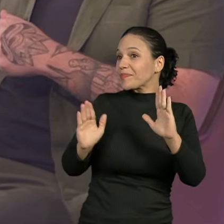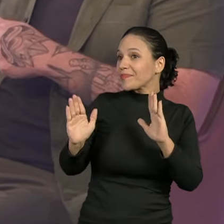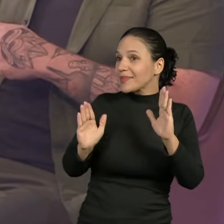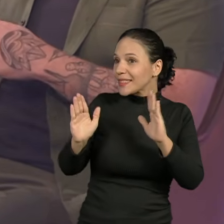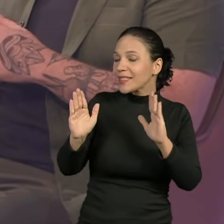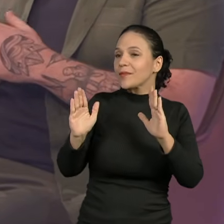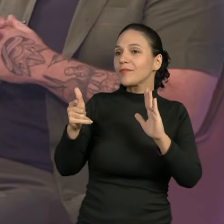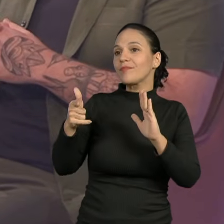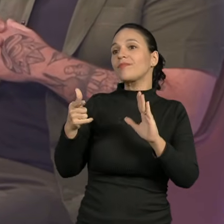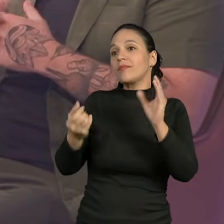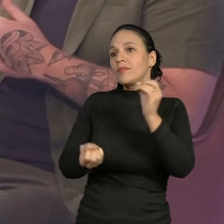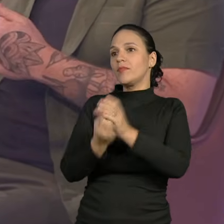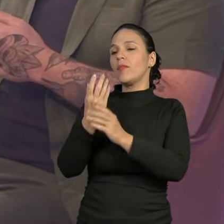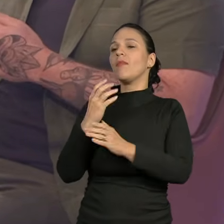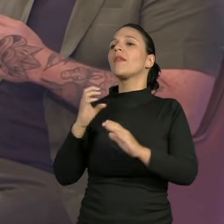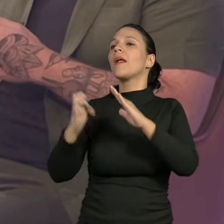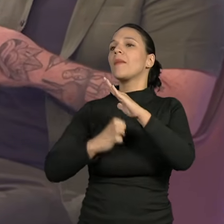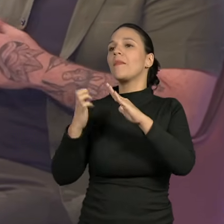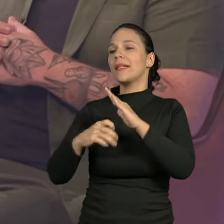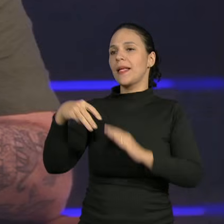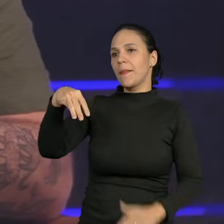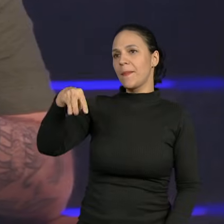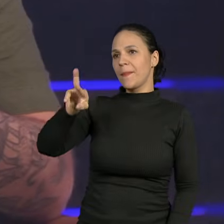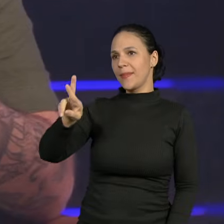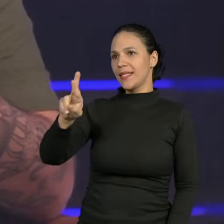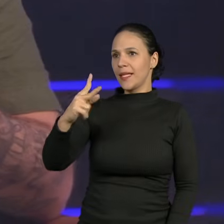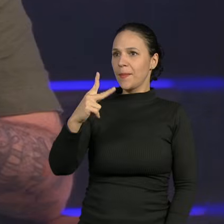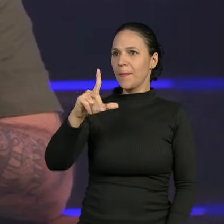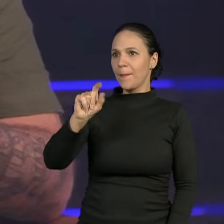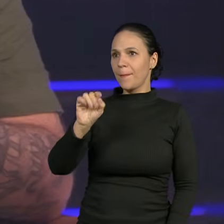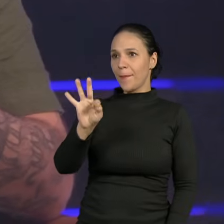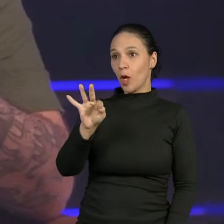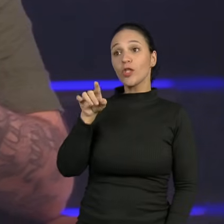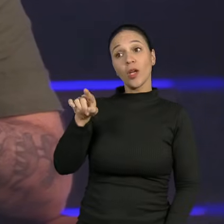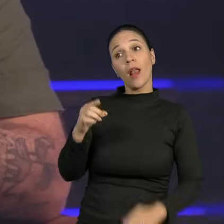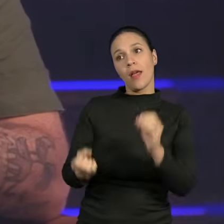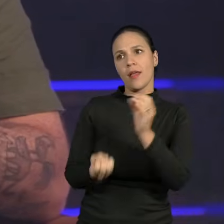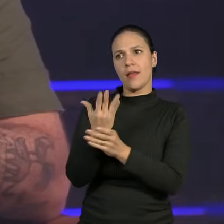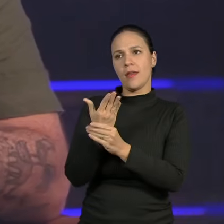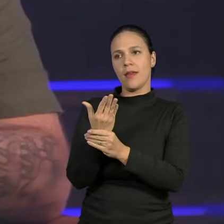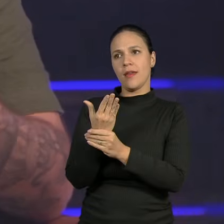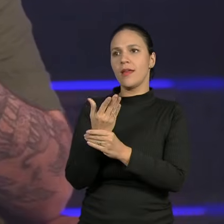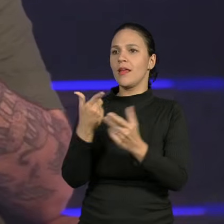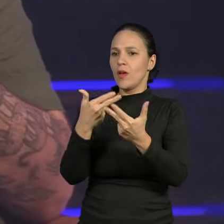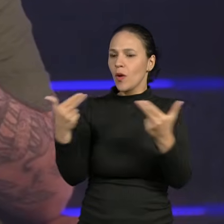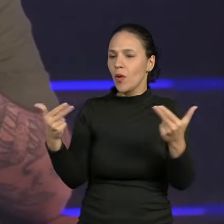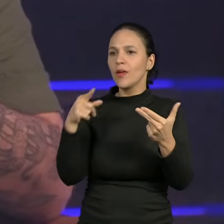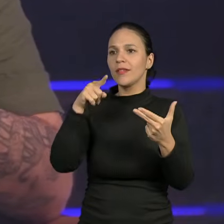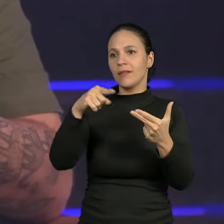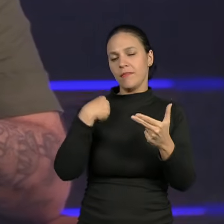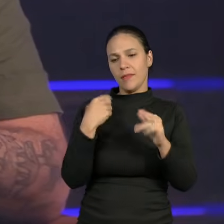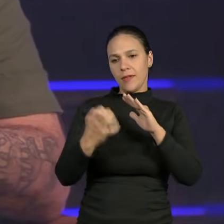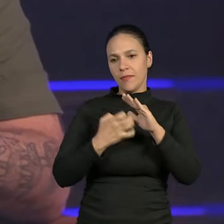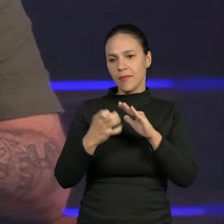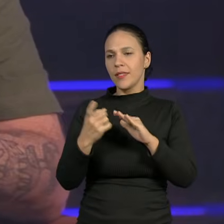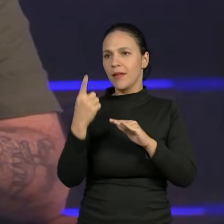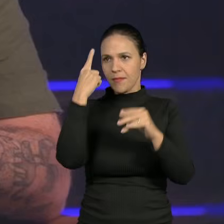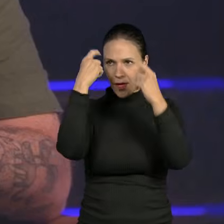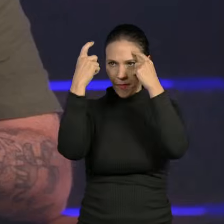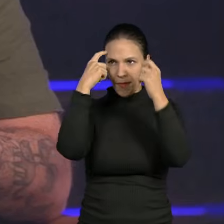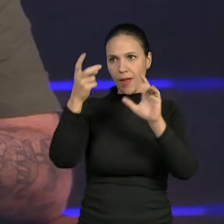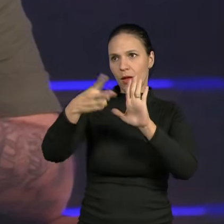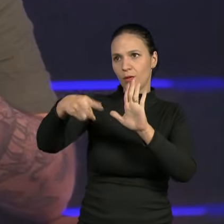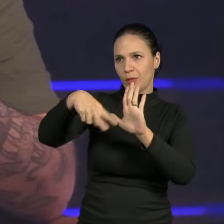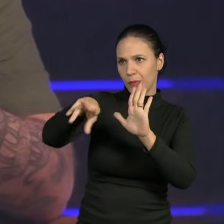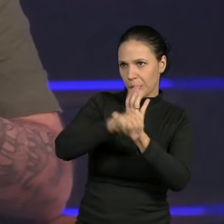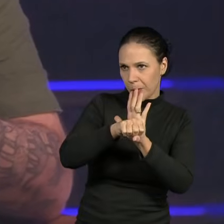a gente criou a empresa Mr. Plot, que é a desenvolvedora dos conteúdos do Mundo Bita, né, minha empresa de criação de